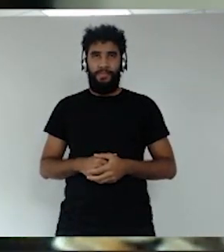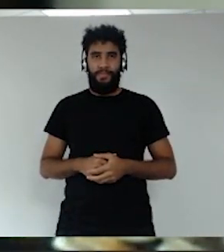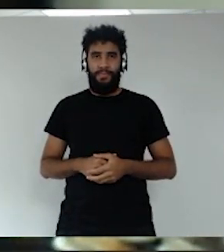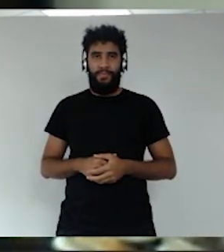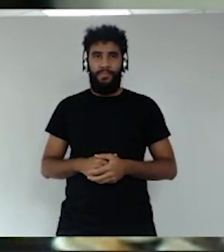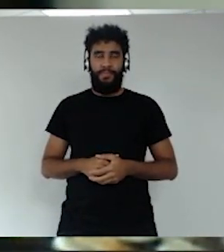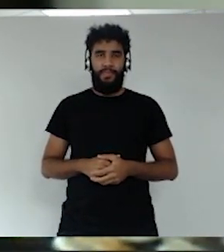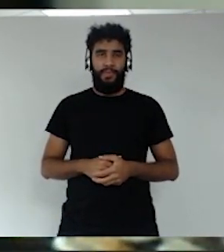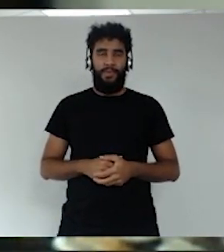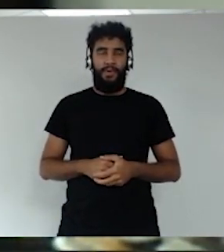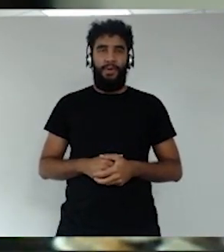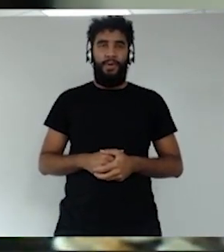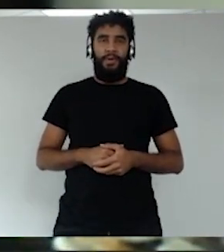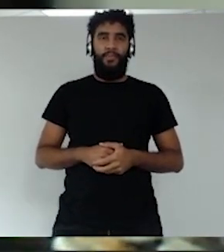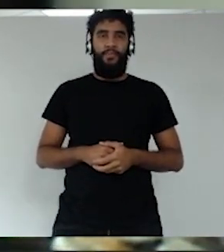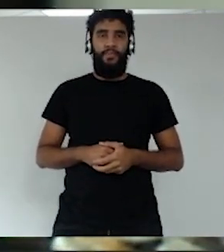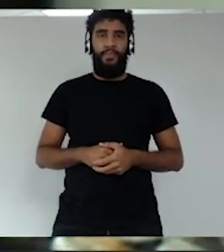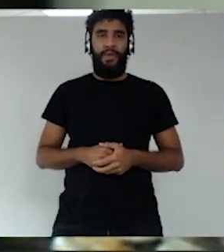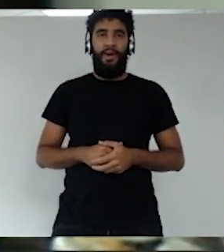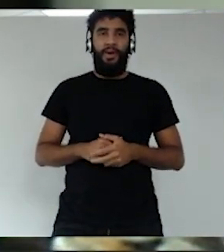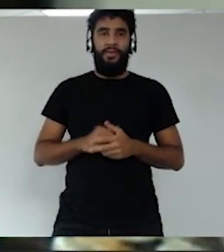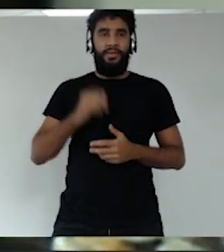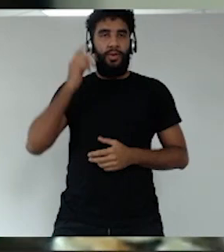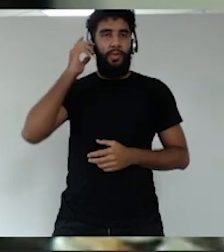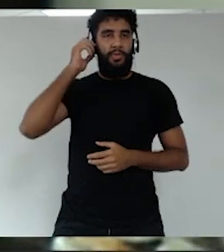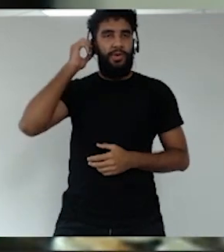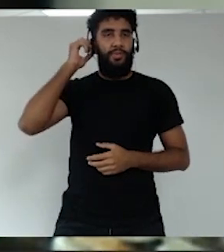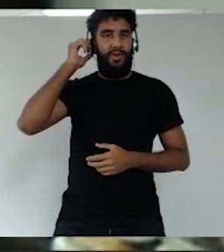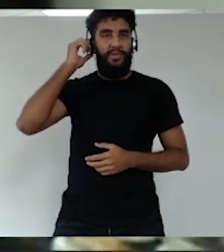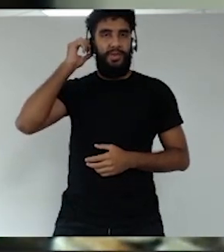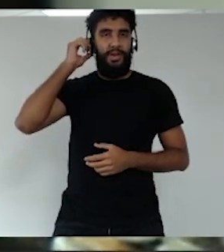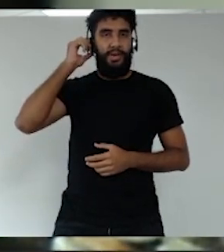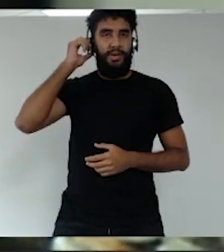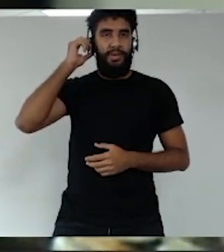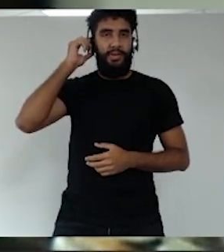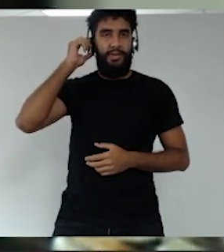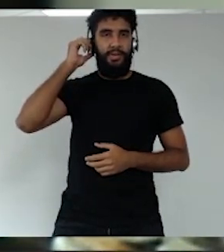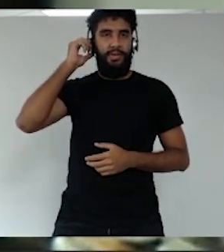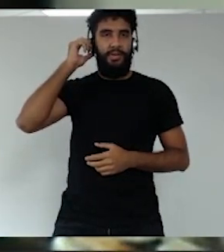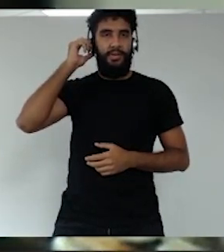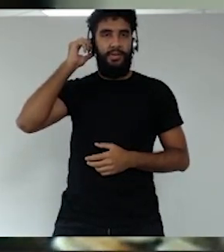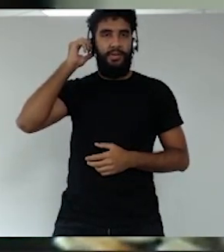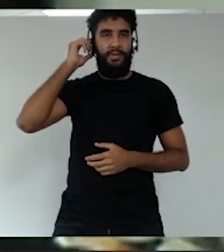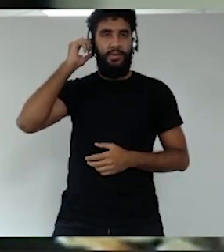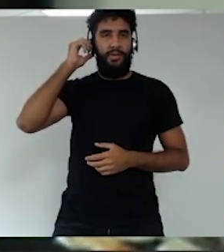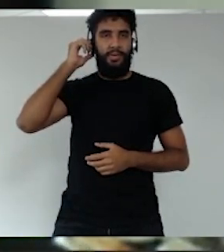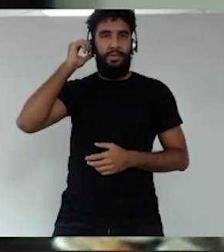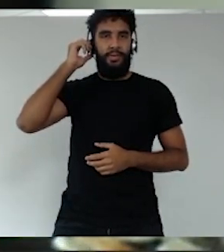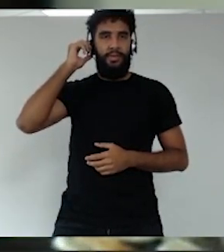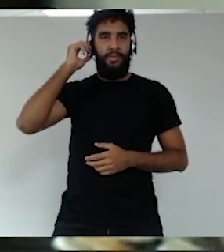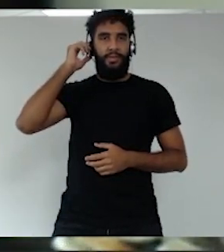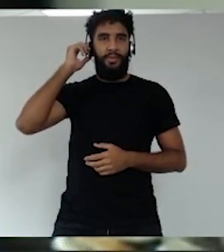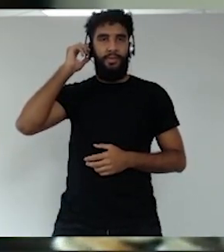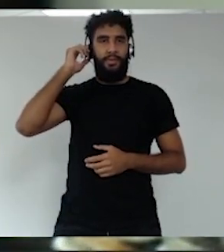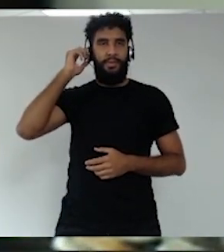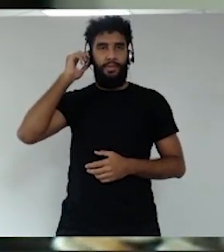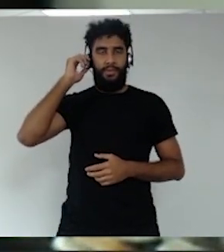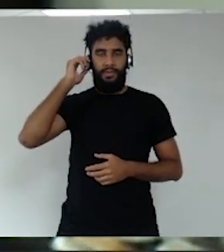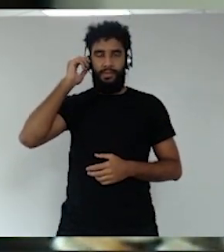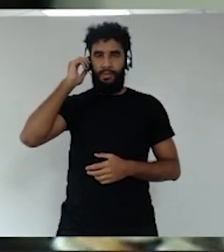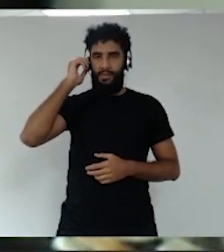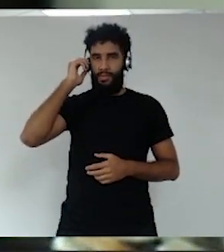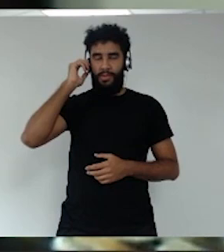noite aos participantes dos demais estados. Faço uma saudação especial aos meus colegas do Acre que